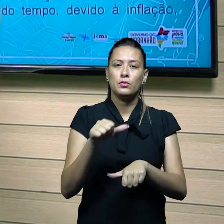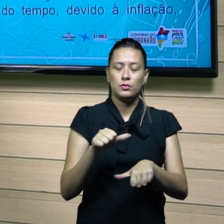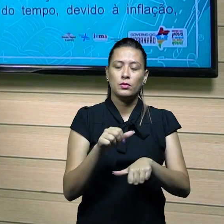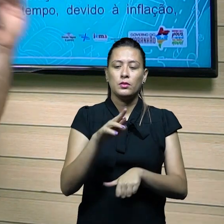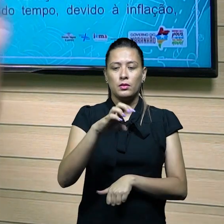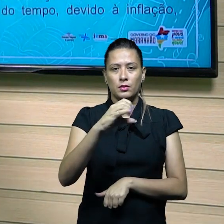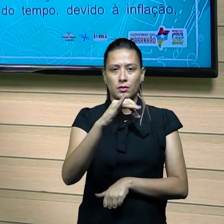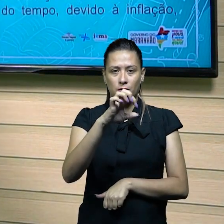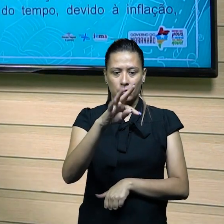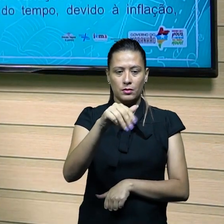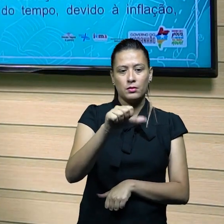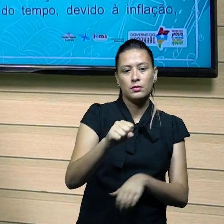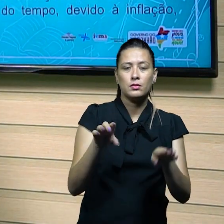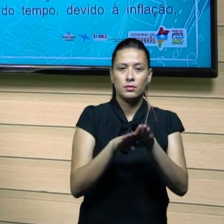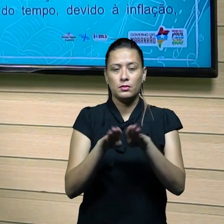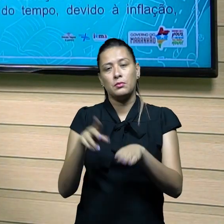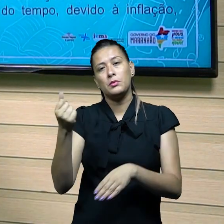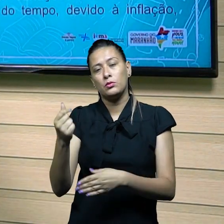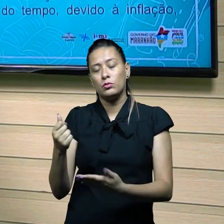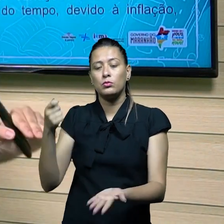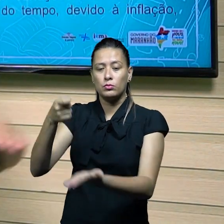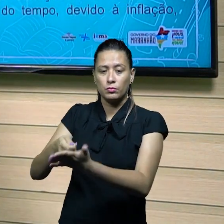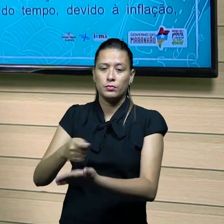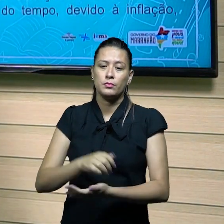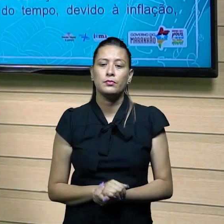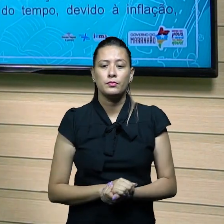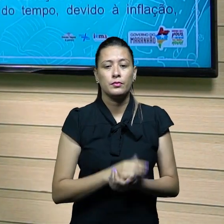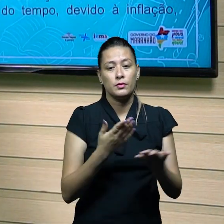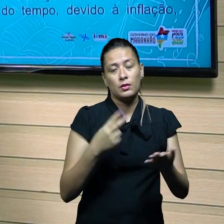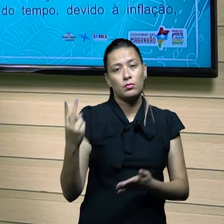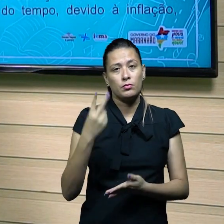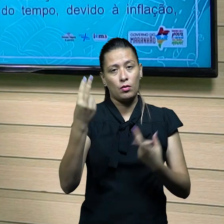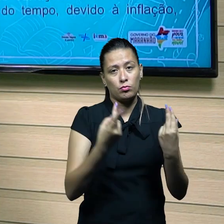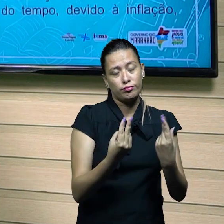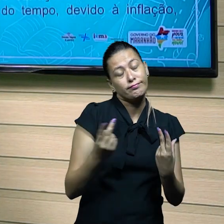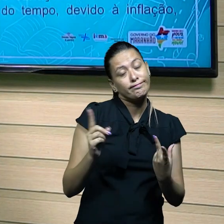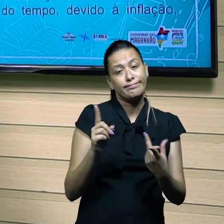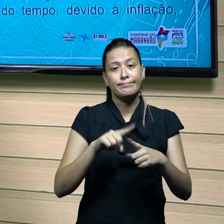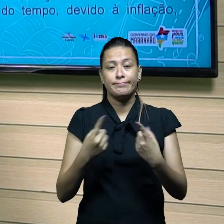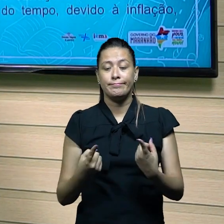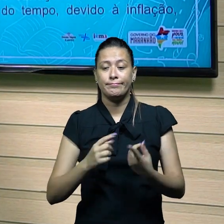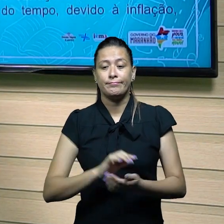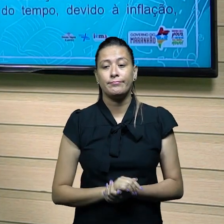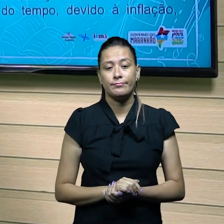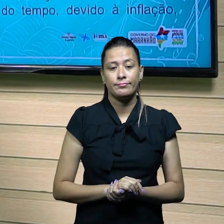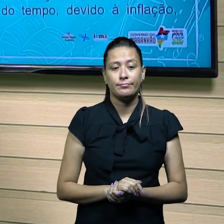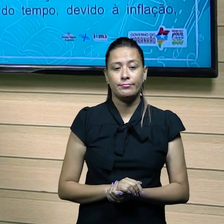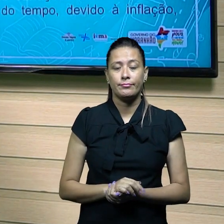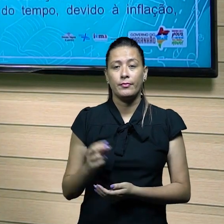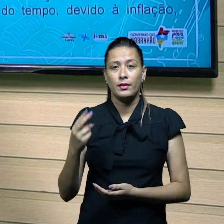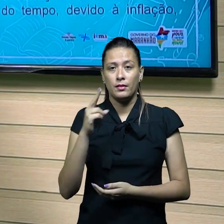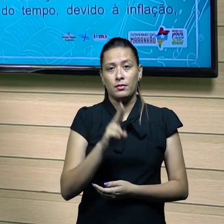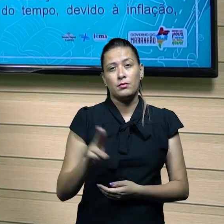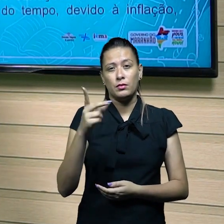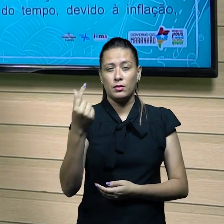receita X e um gasto X. Só que no mês de fevereiro ela teve uma receita Y e um gasto